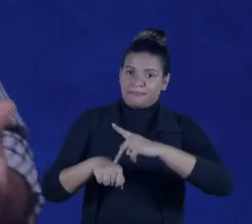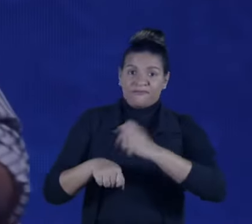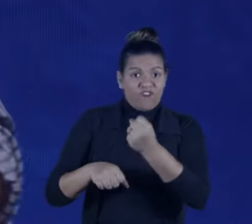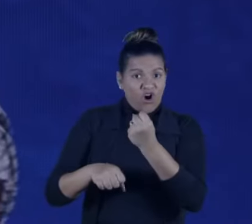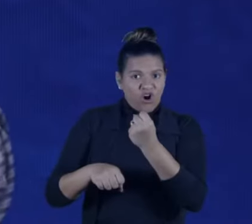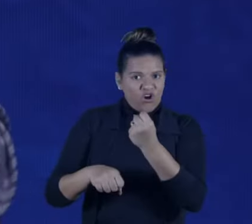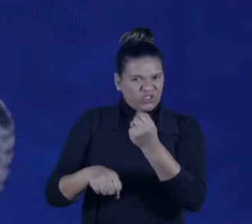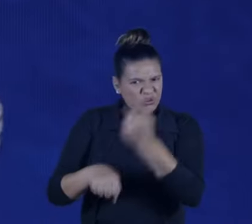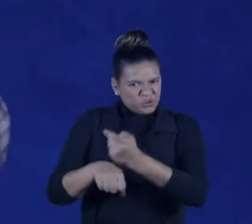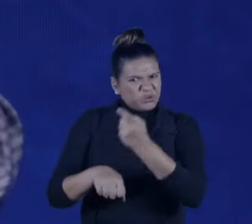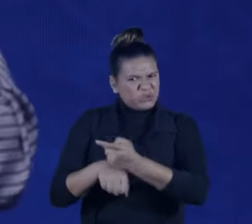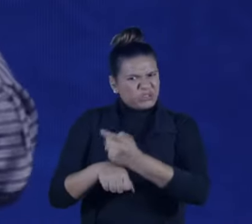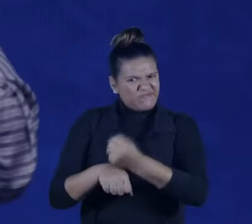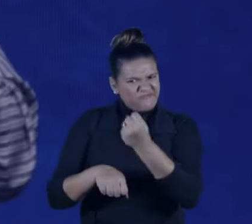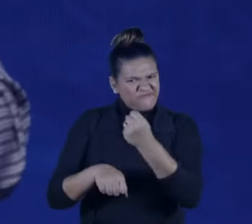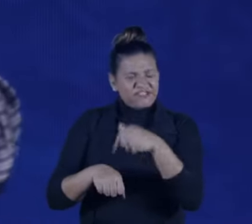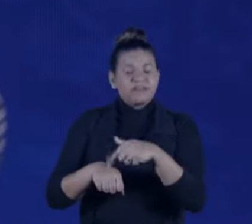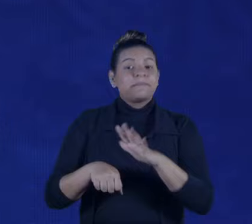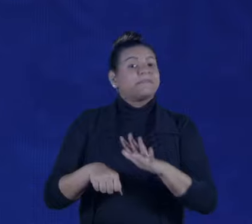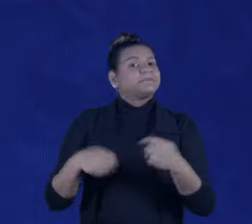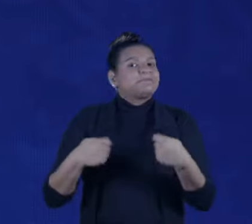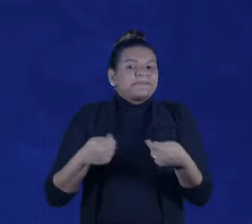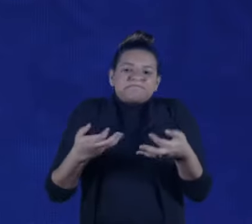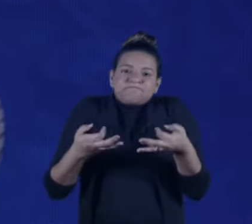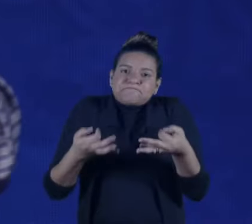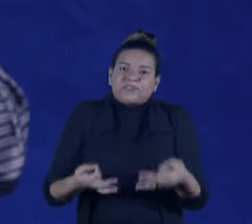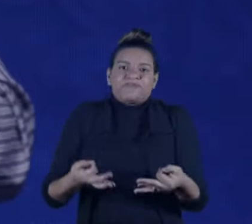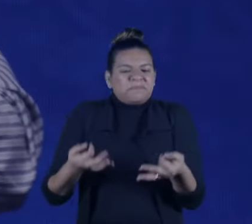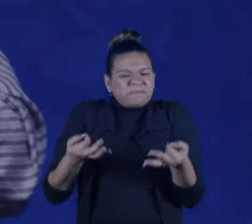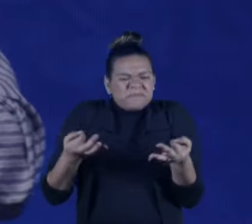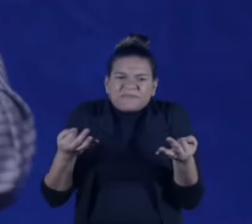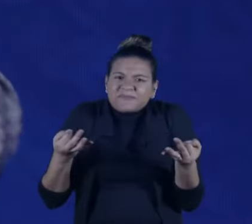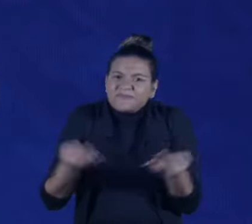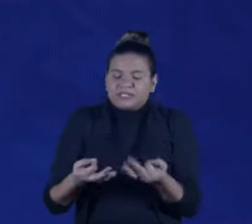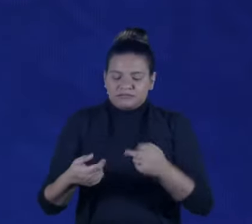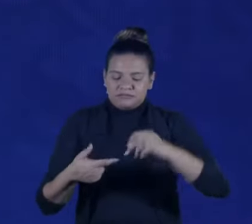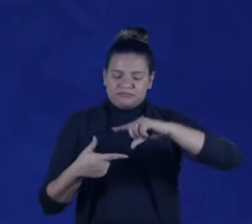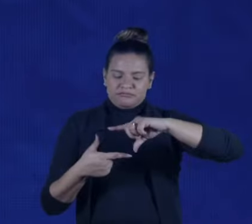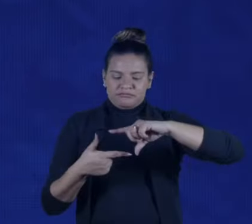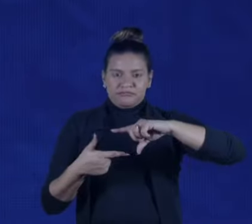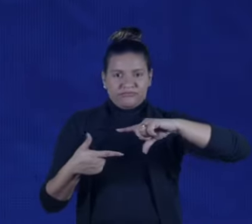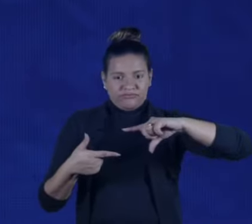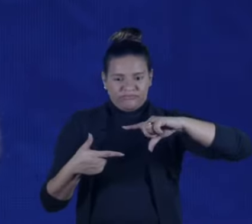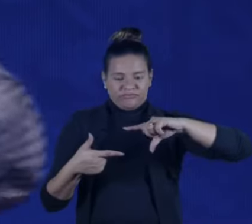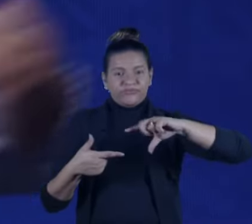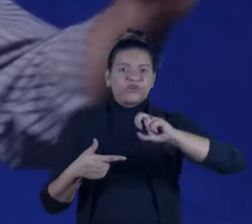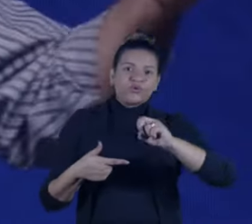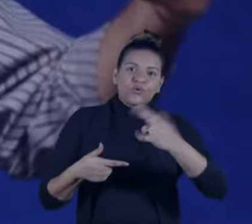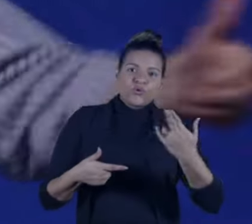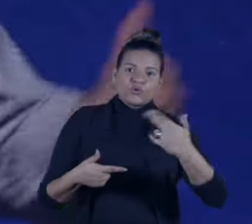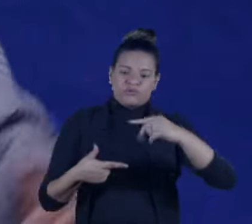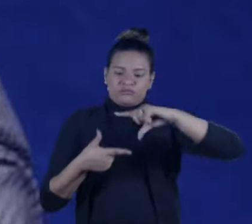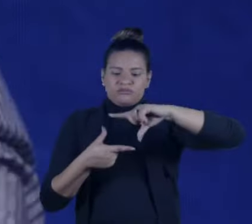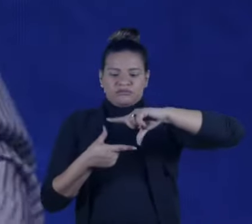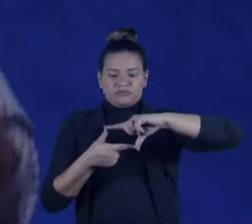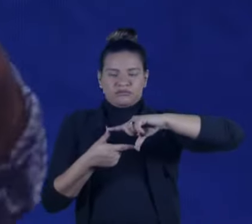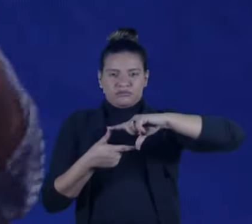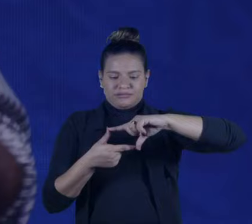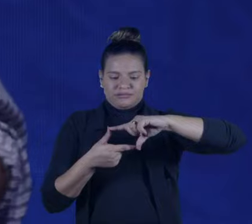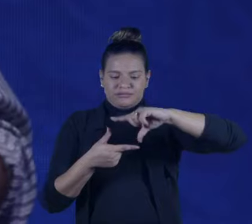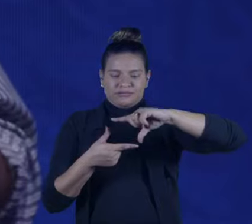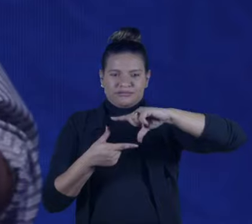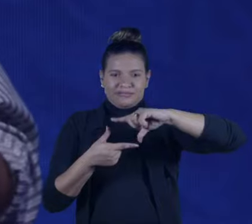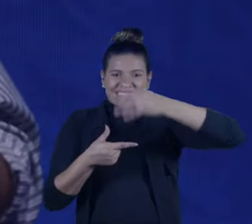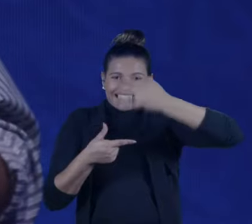muito poderosa, mas ela tinha que ser perfeita, perfeitamente quadrada ou perfeitamente